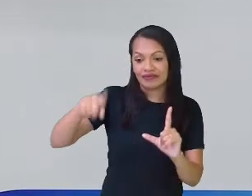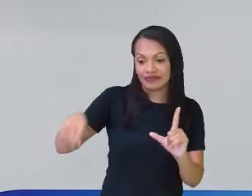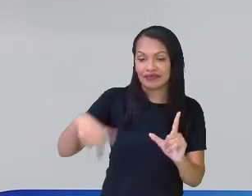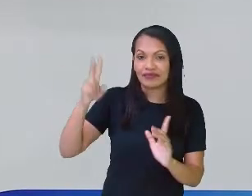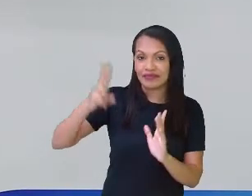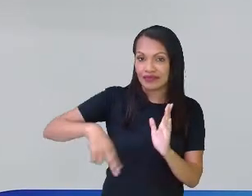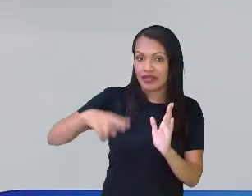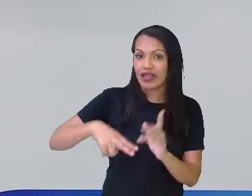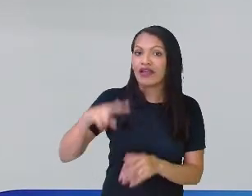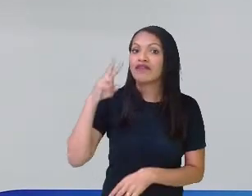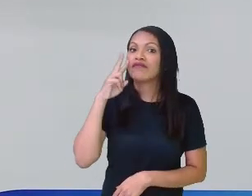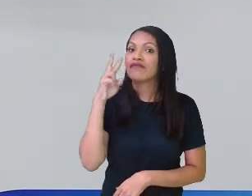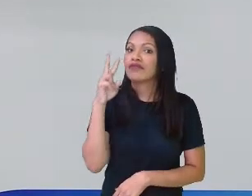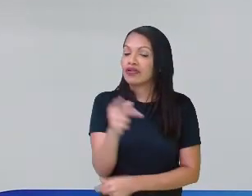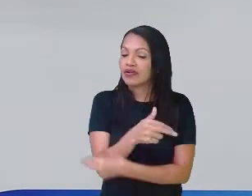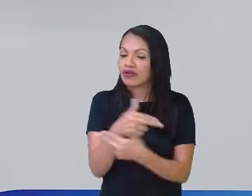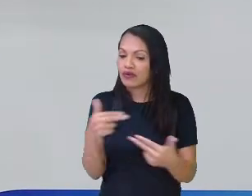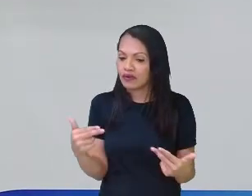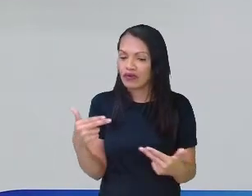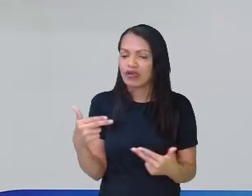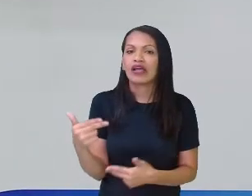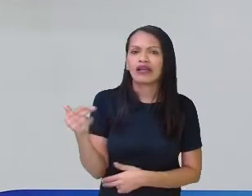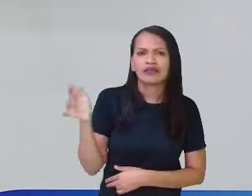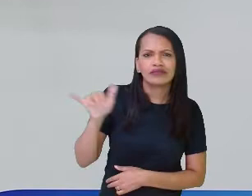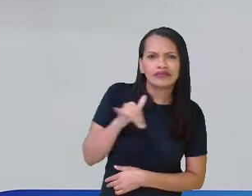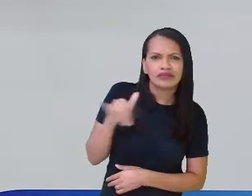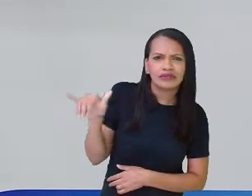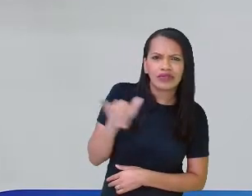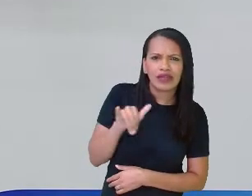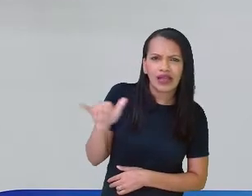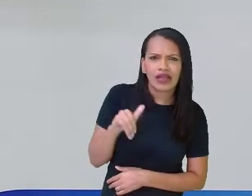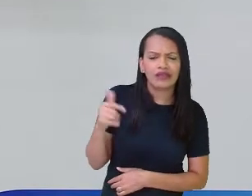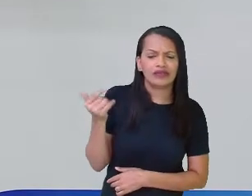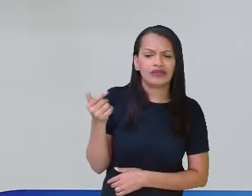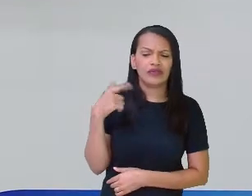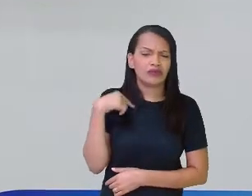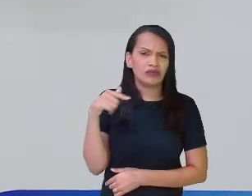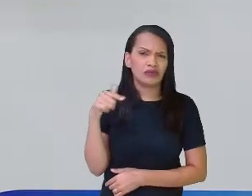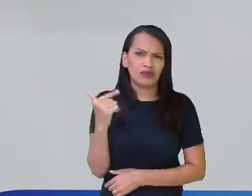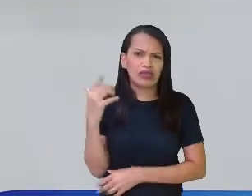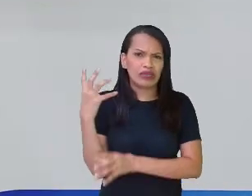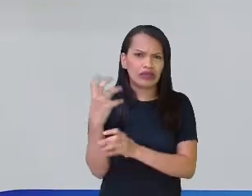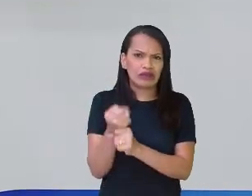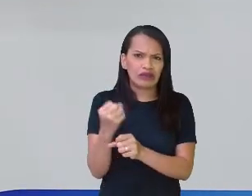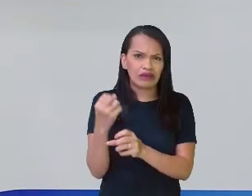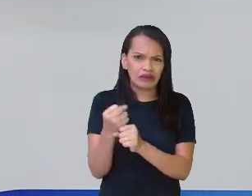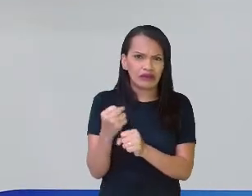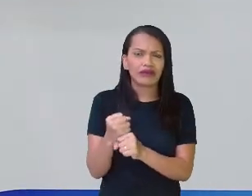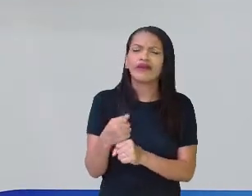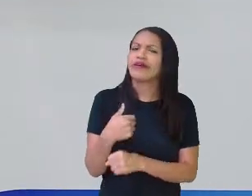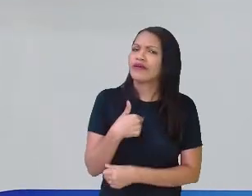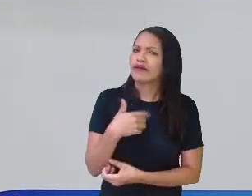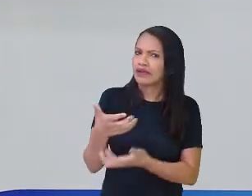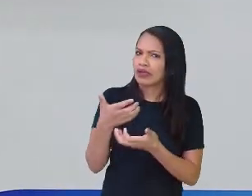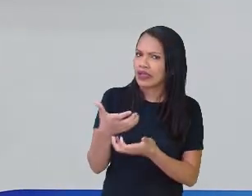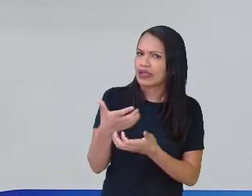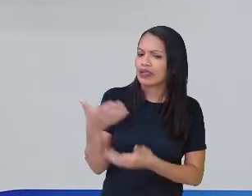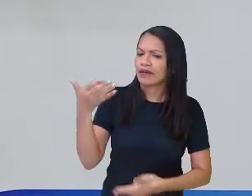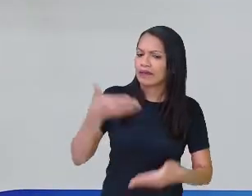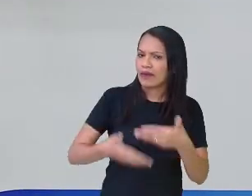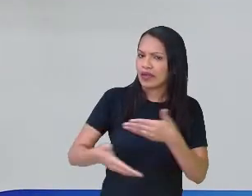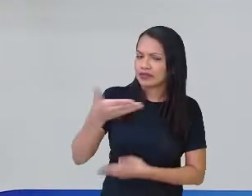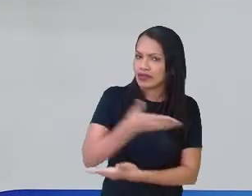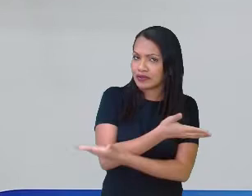que coisa massa, vê que tranquilidade, sem muitos cálculos. Se bem que eu vou querer a participação de